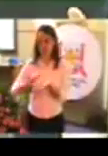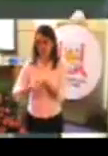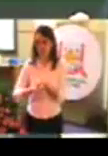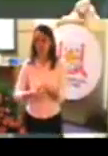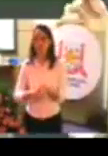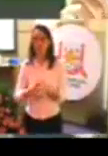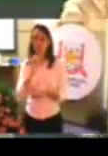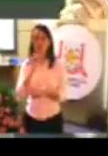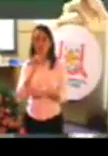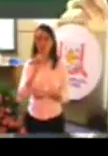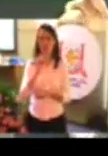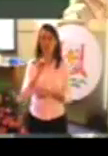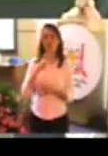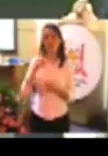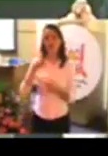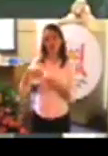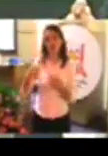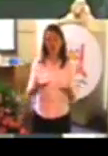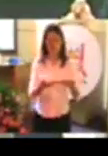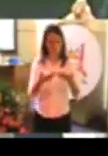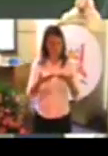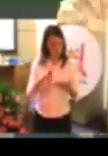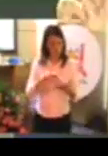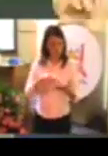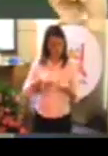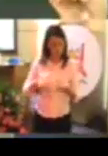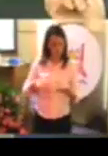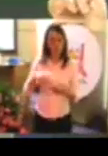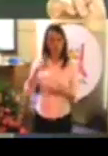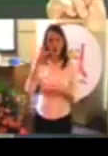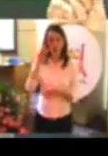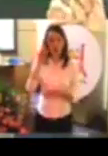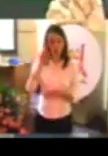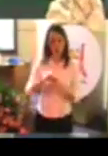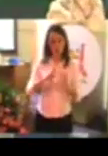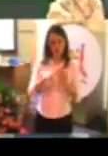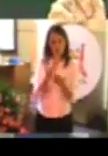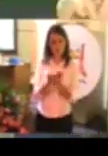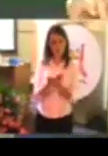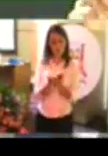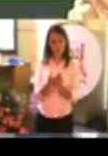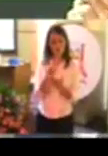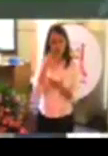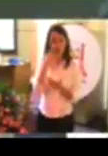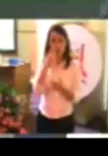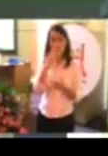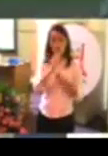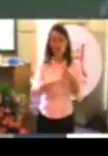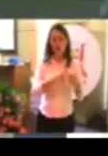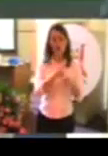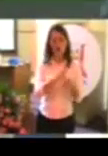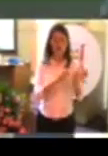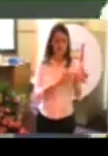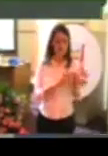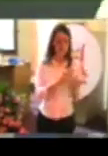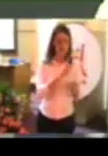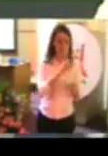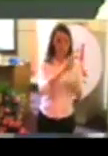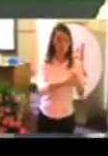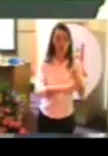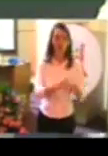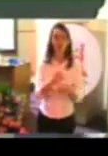bem, eles apresentaram para a gente, a diretora da escola, um ano após a criação da escola,